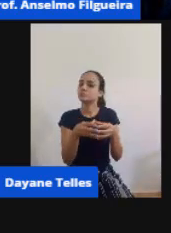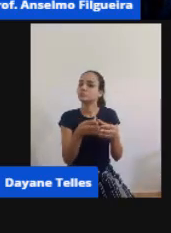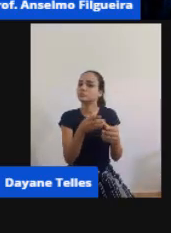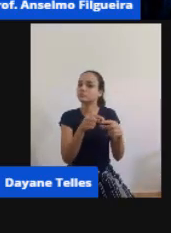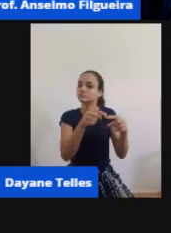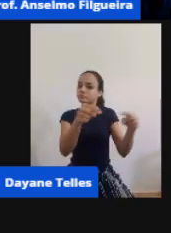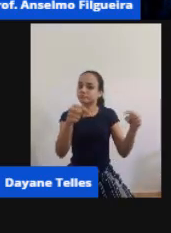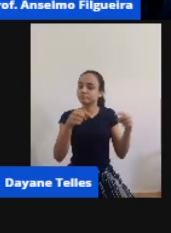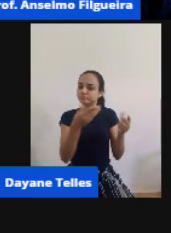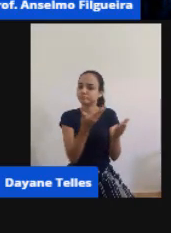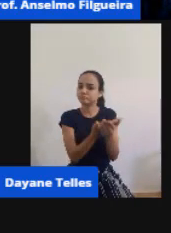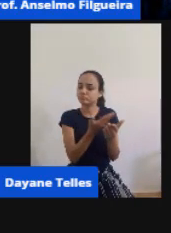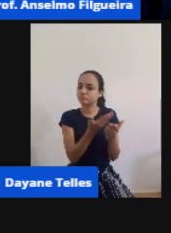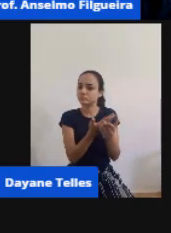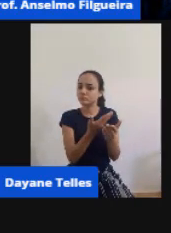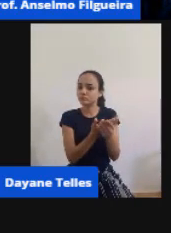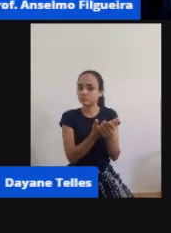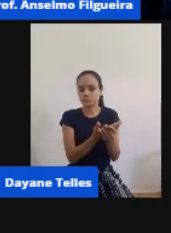favor.